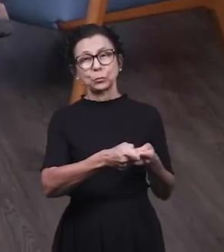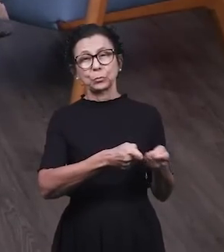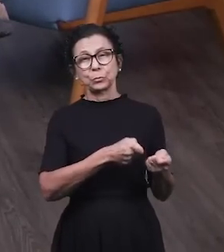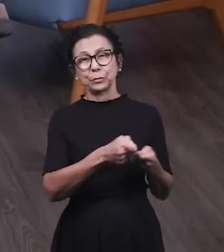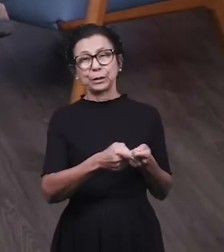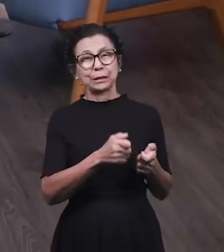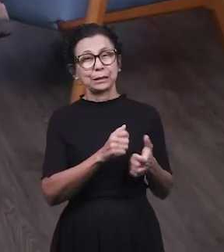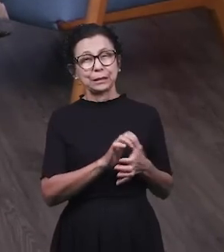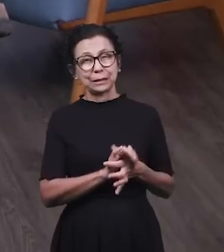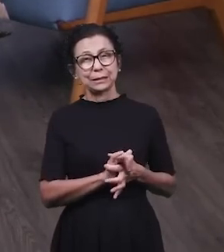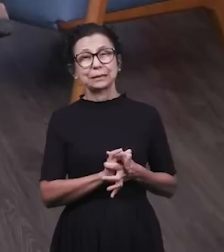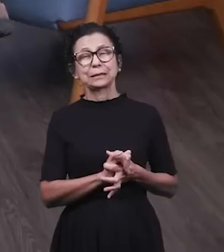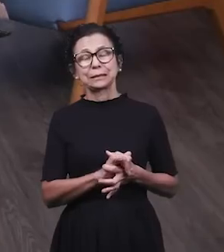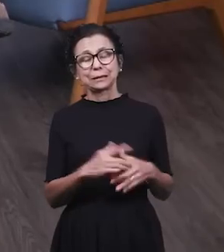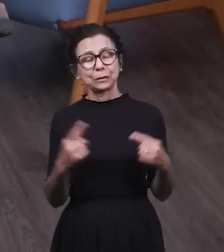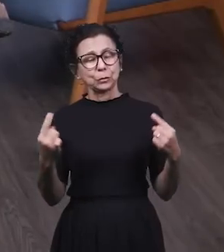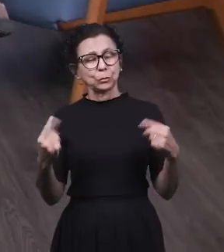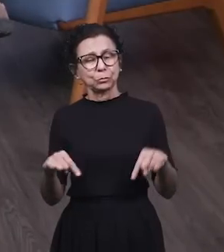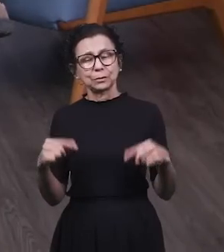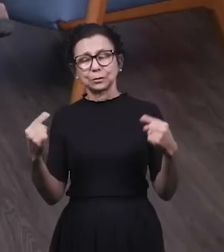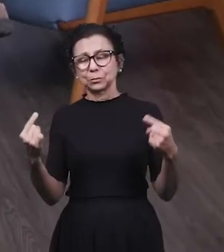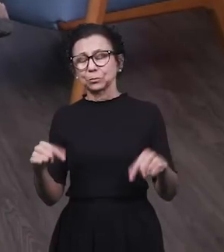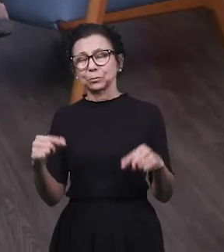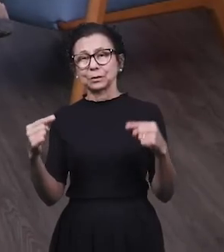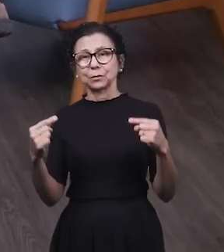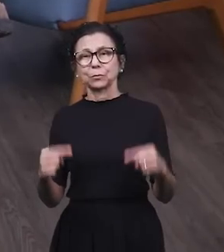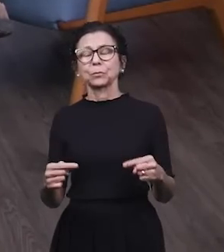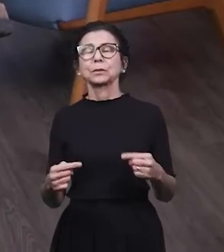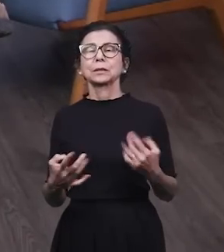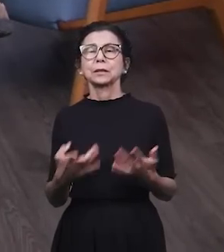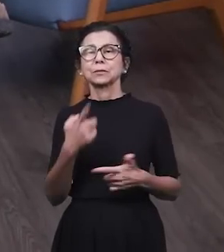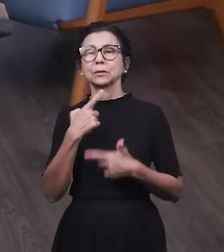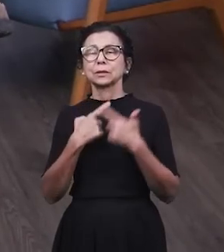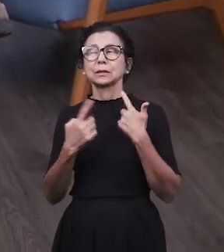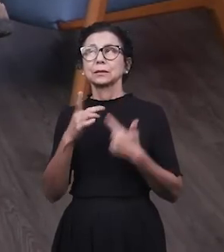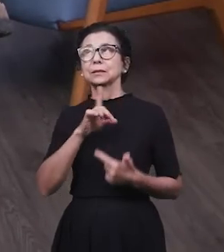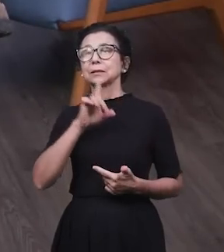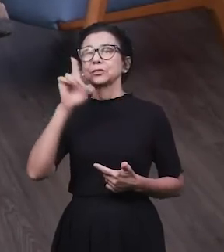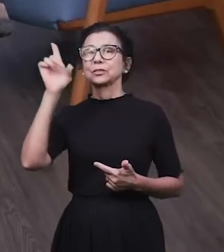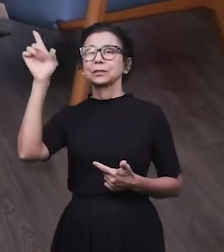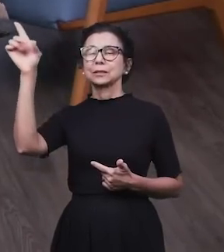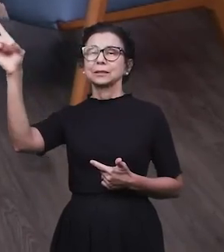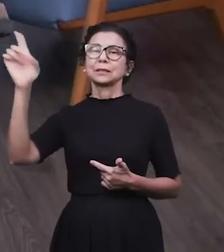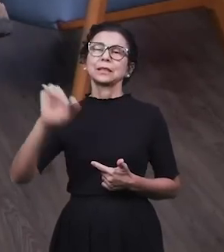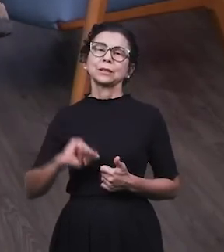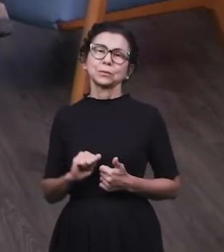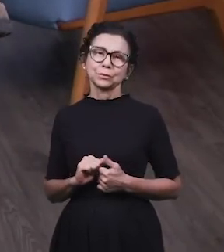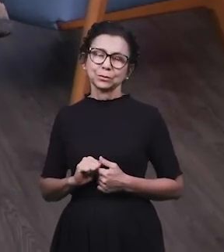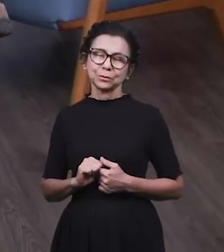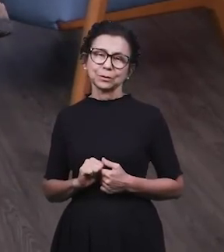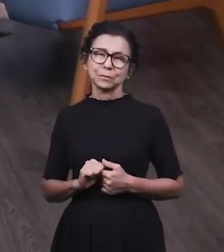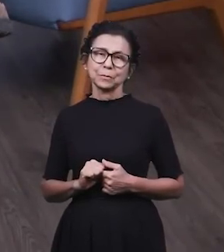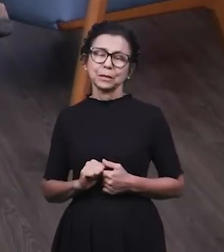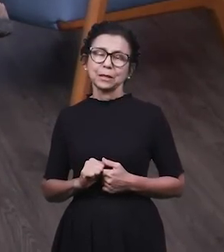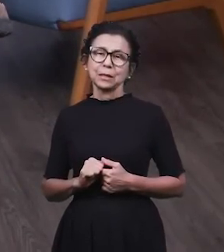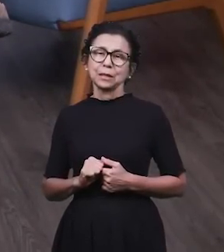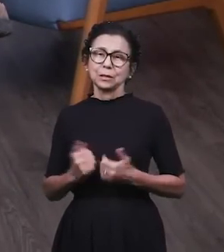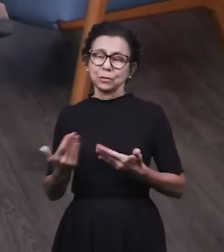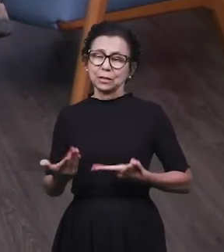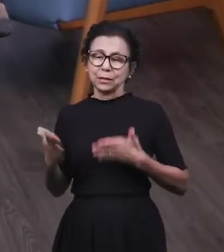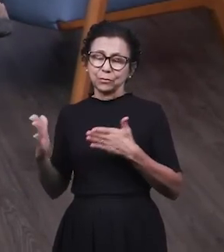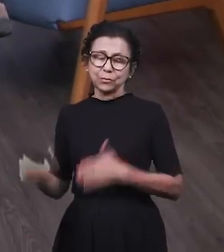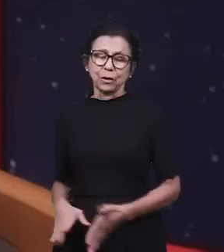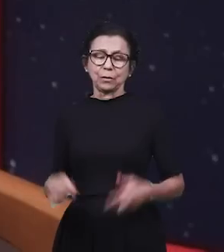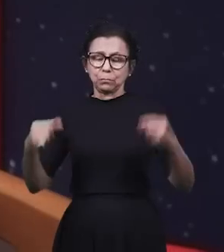todo tipo de levante contra aquilo que é a vontade de Deus e a caminhada do servo, da